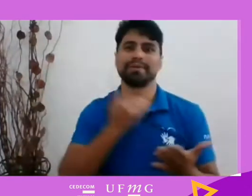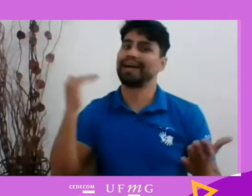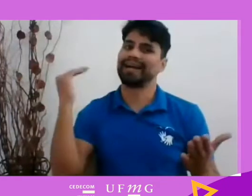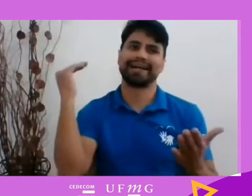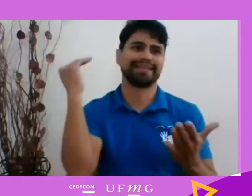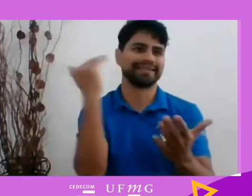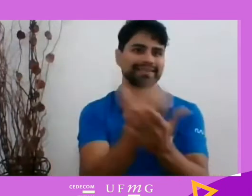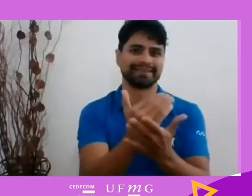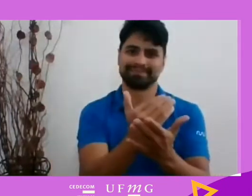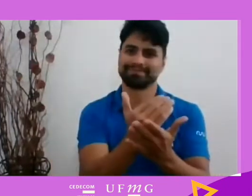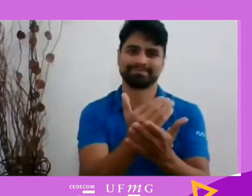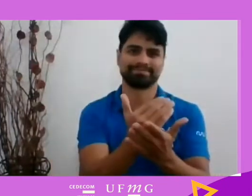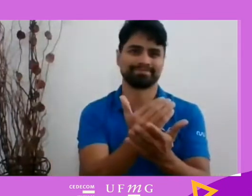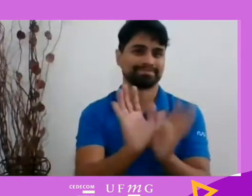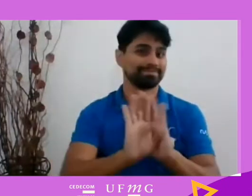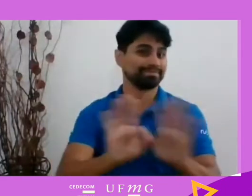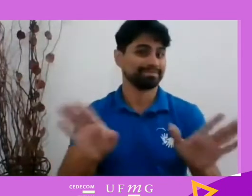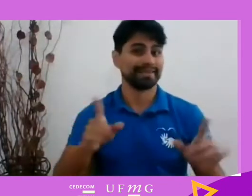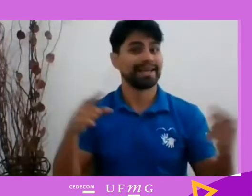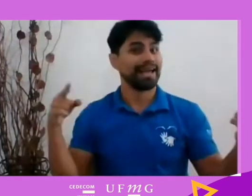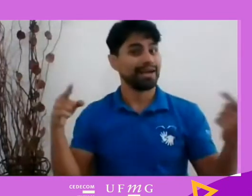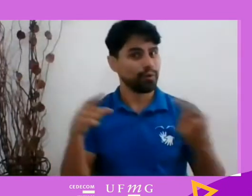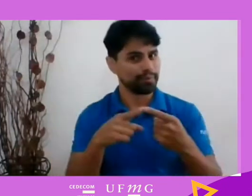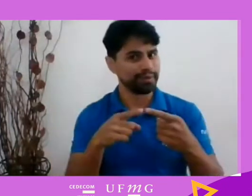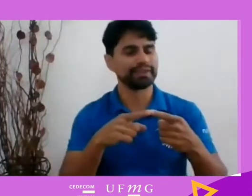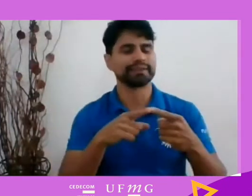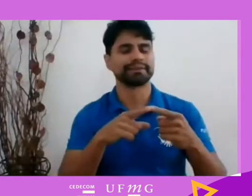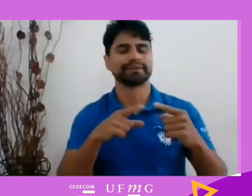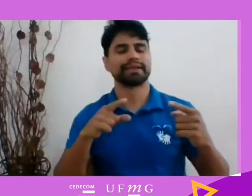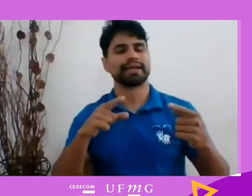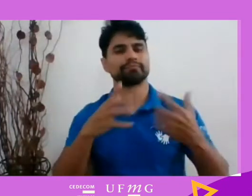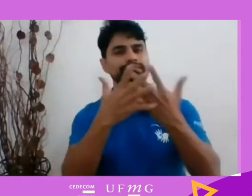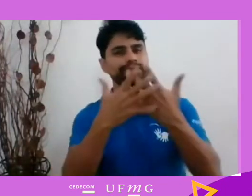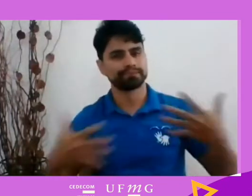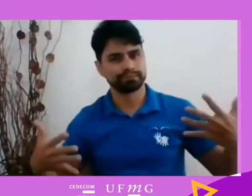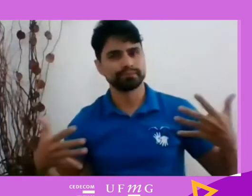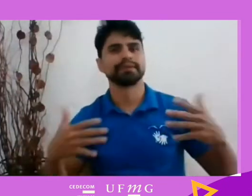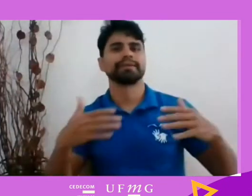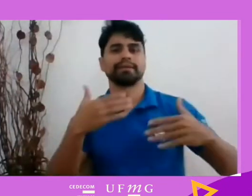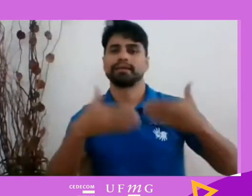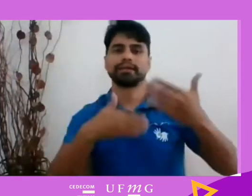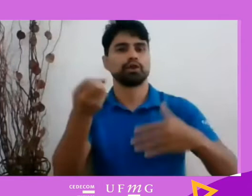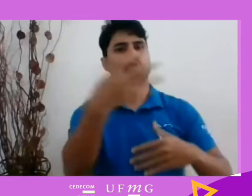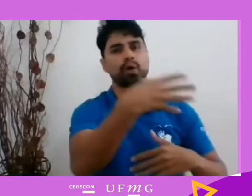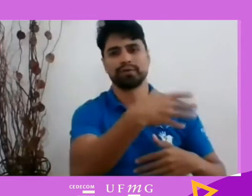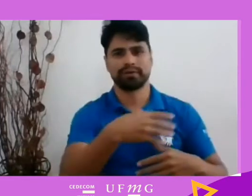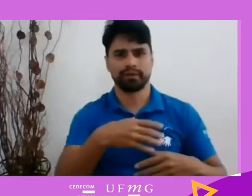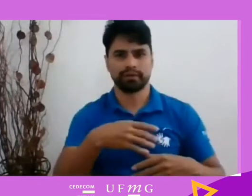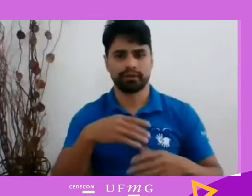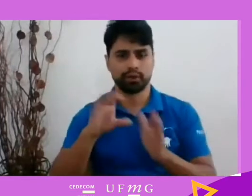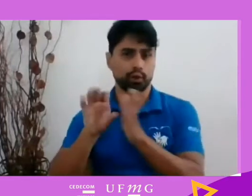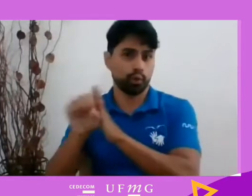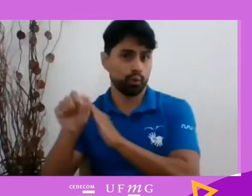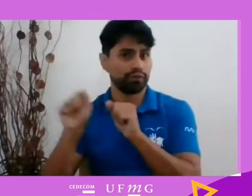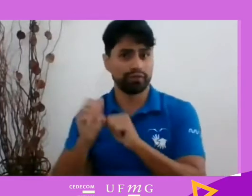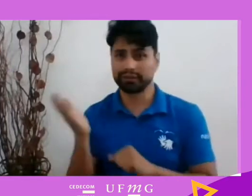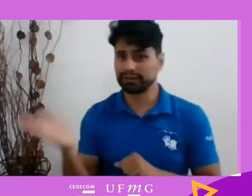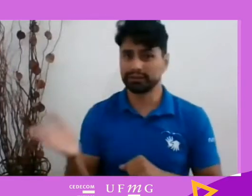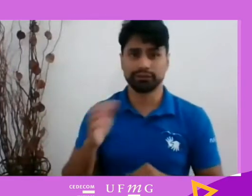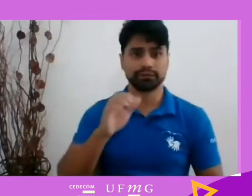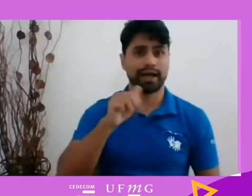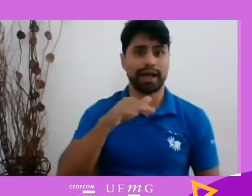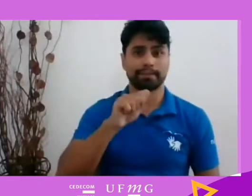contemporâneas. E não é só rede social, o Google faz isso. Né? Quando você faz uma compra qualquer pelo Google, depois lá no seu Facebook começa a